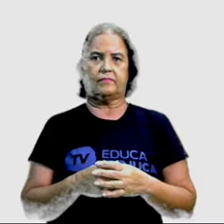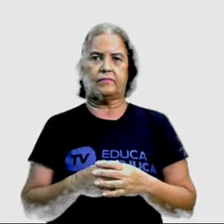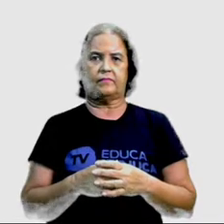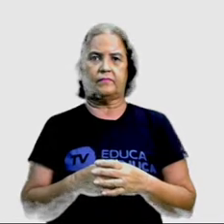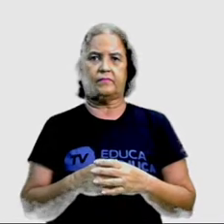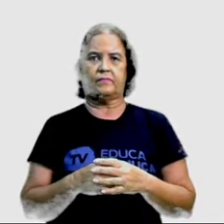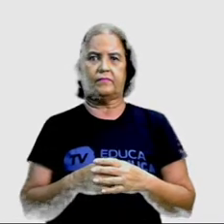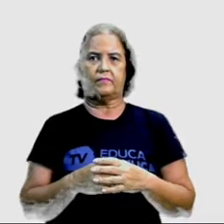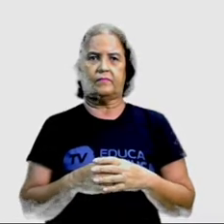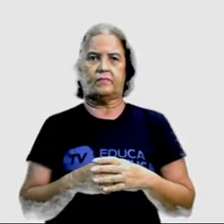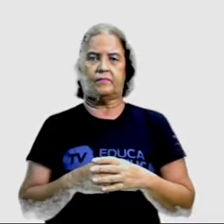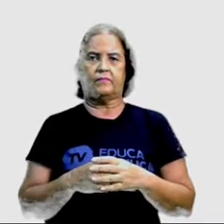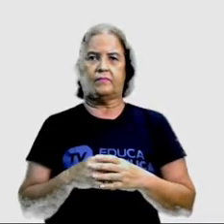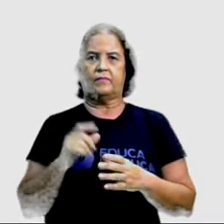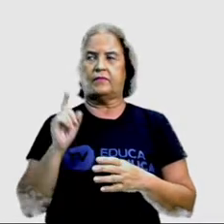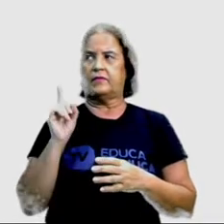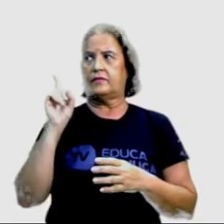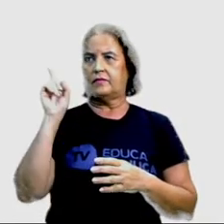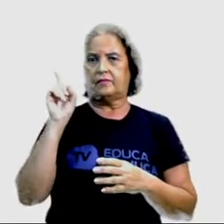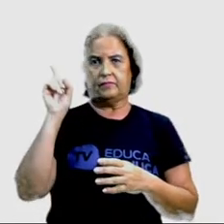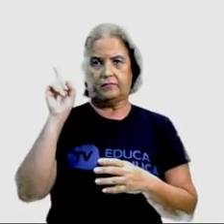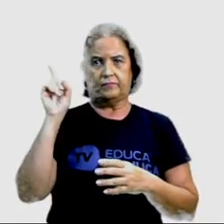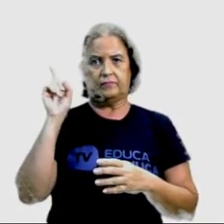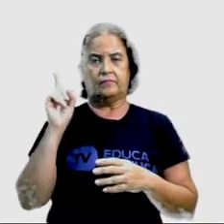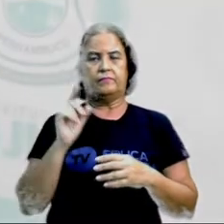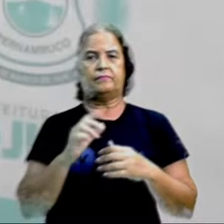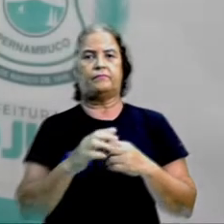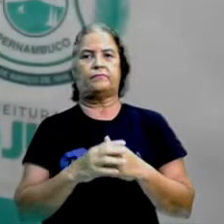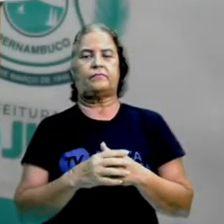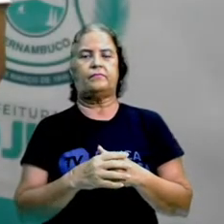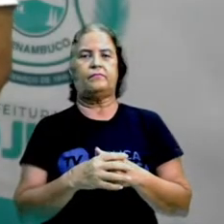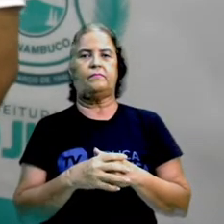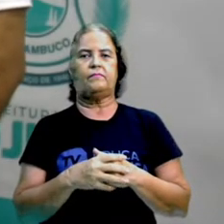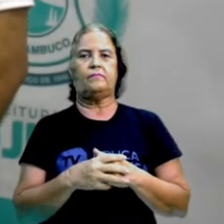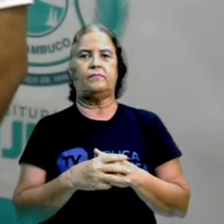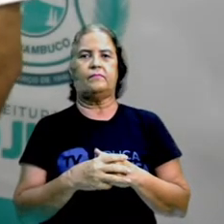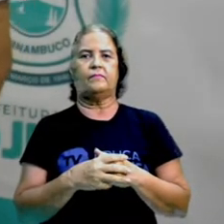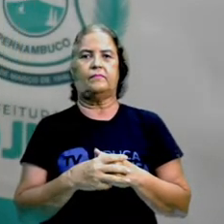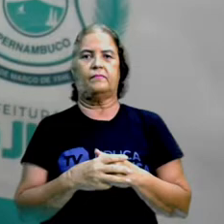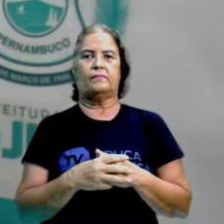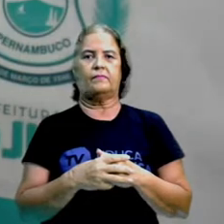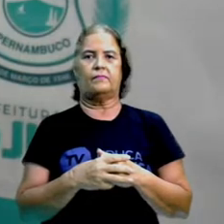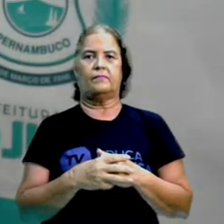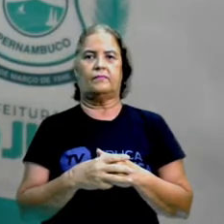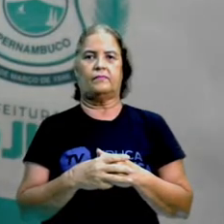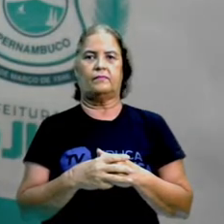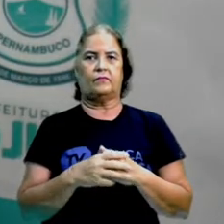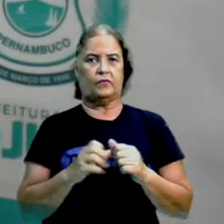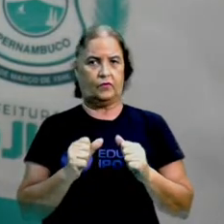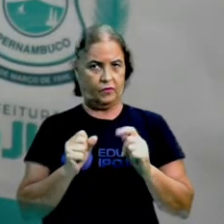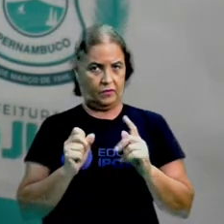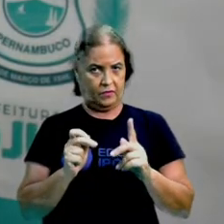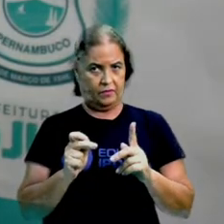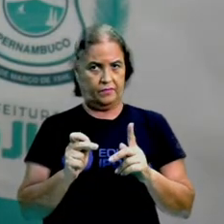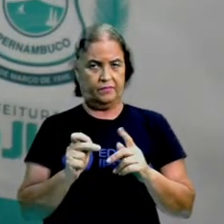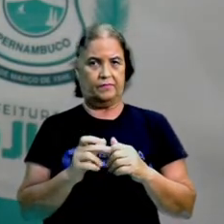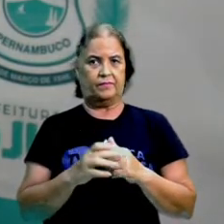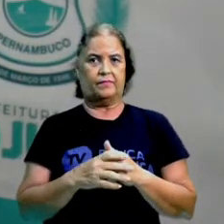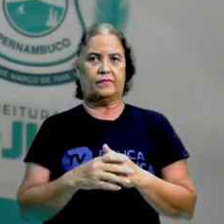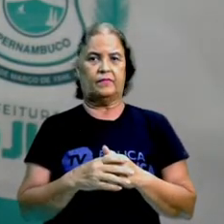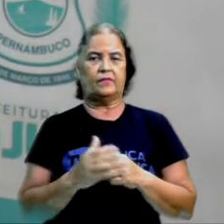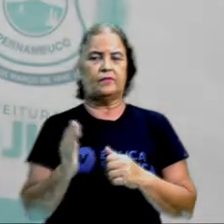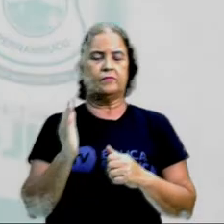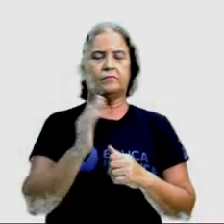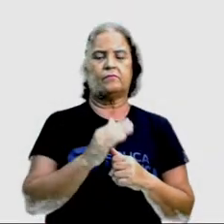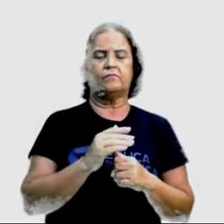e cleaner than. Newer than e cleaner than. Tranquilo até aí, pessoal? Vamos